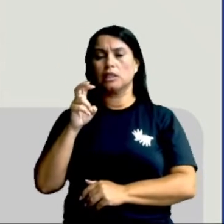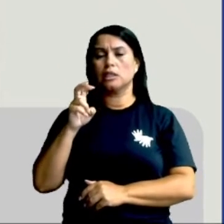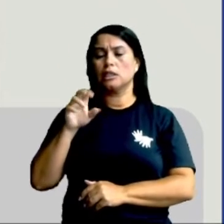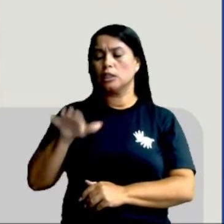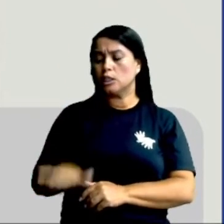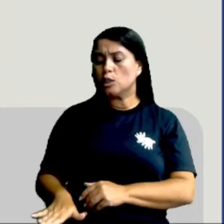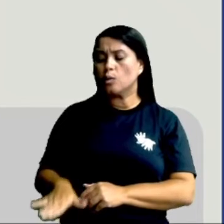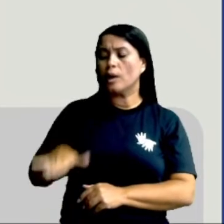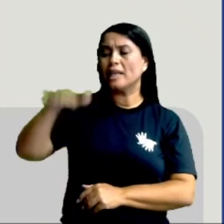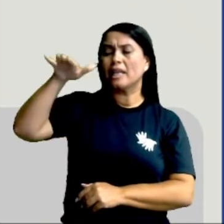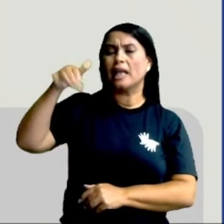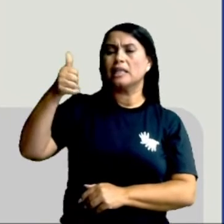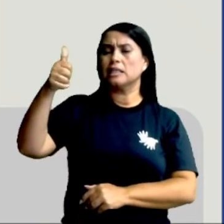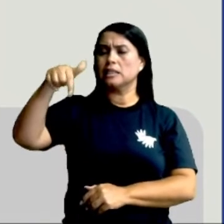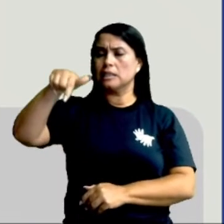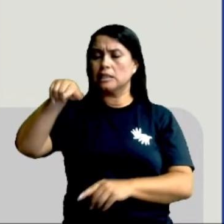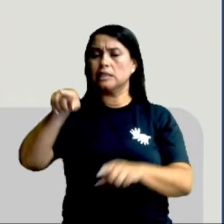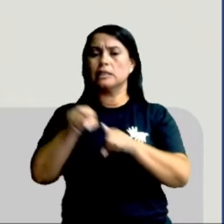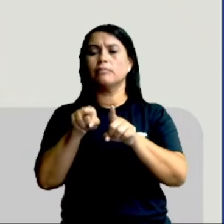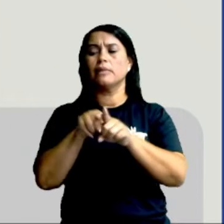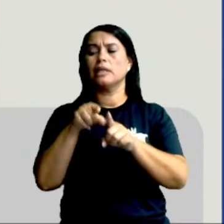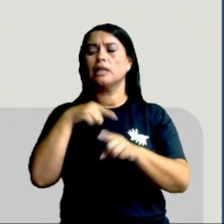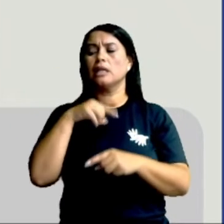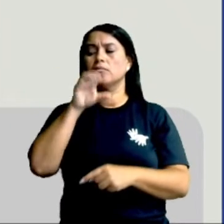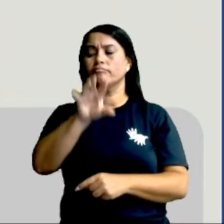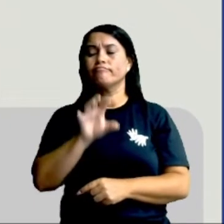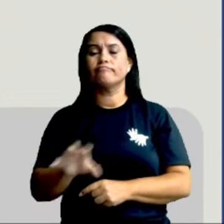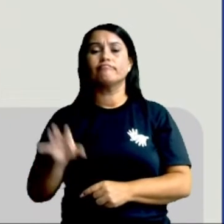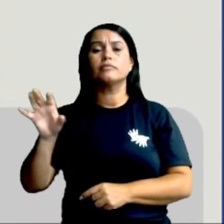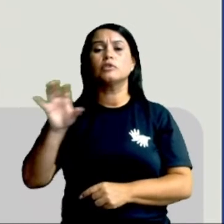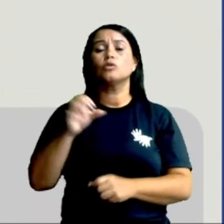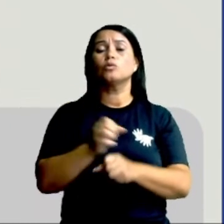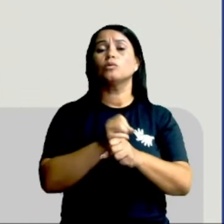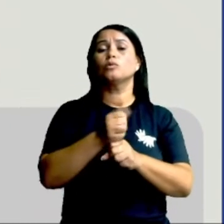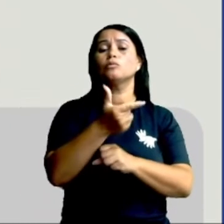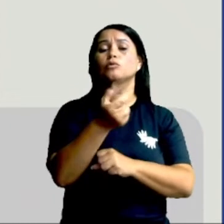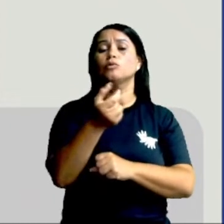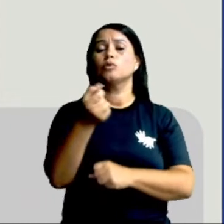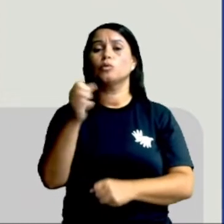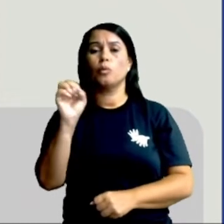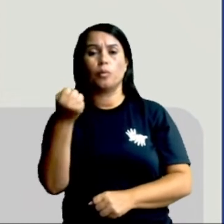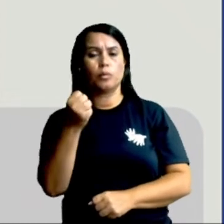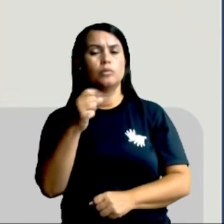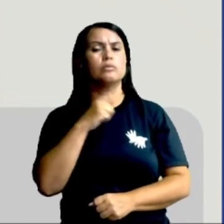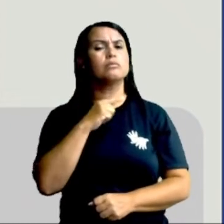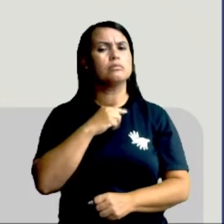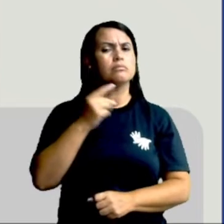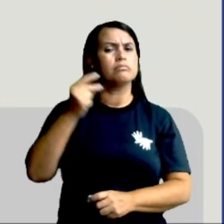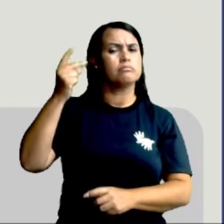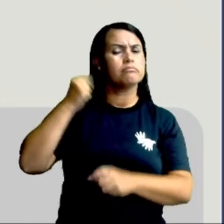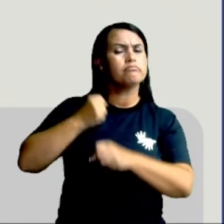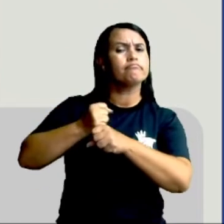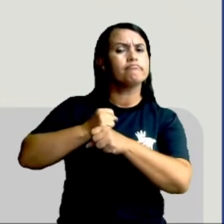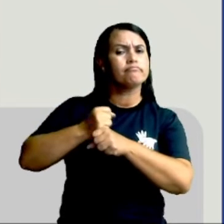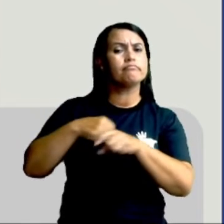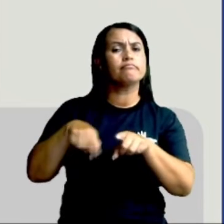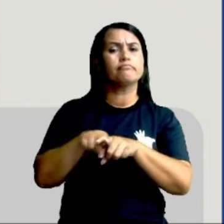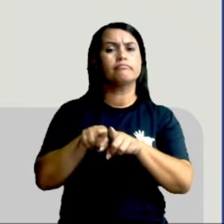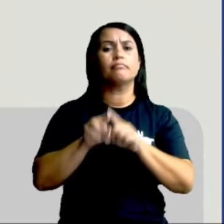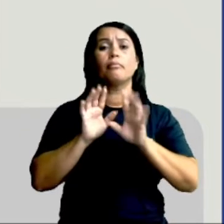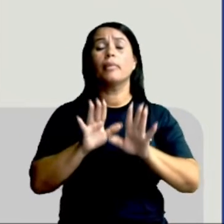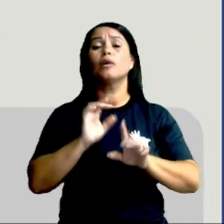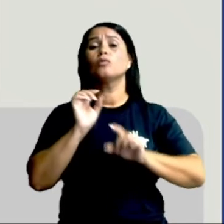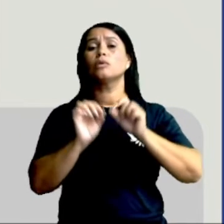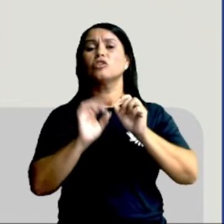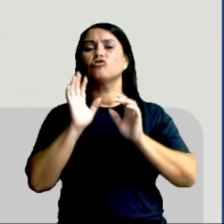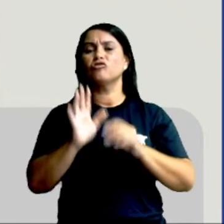de idade ocupadas por grandes regiões. Em 2008, tá, esse panorama, é bastante tempo, mas assim, dá